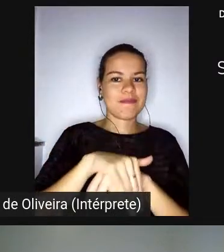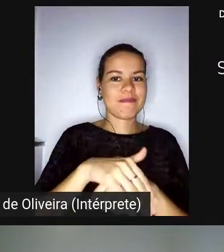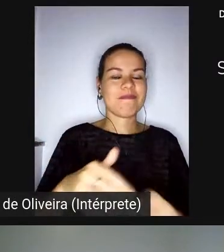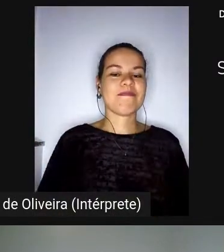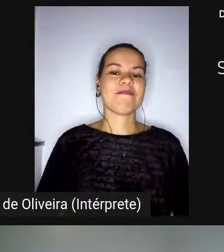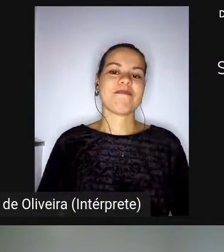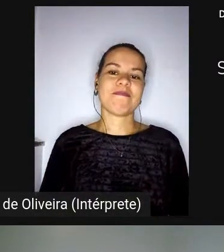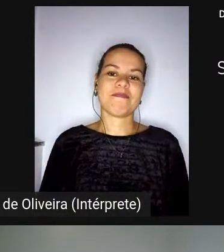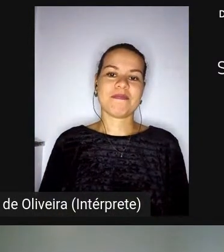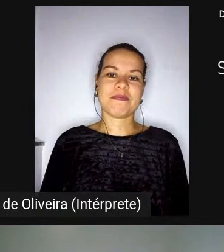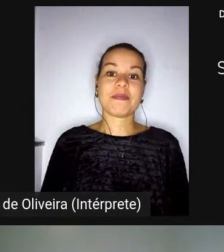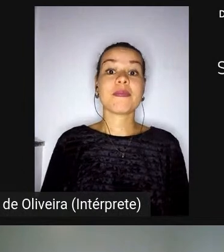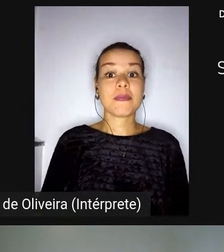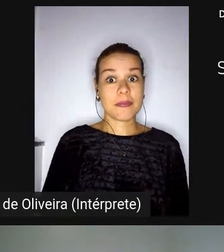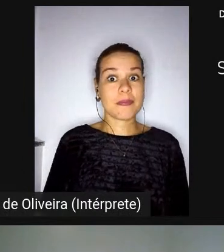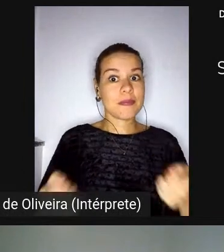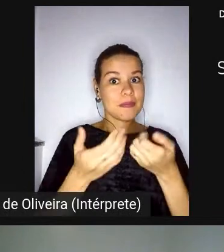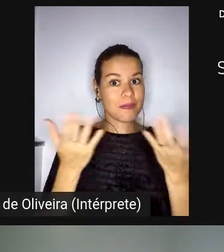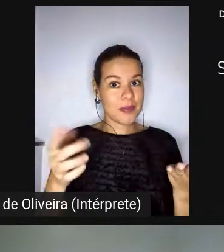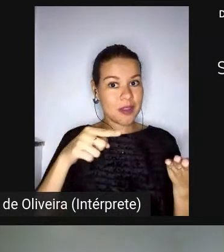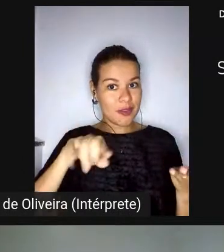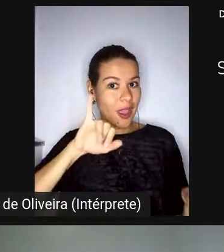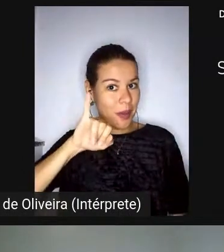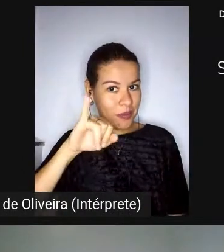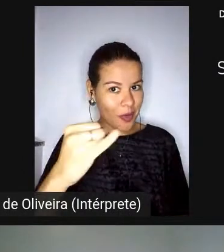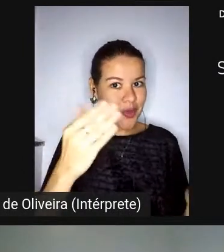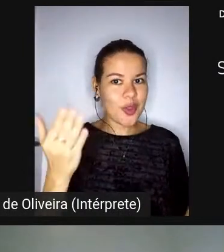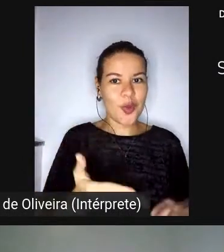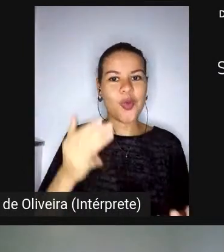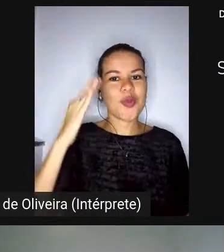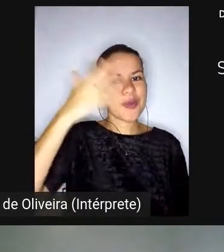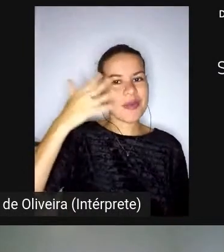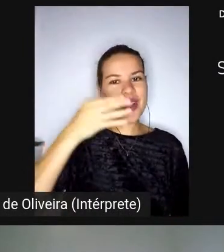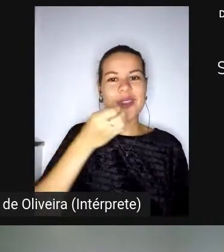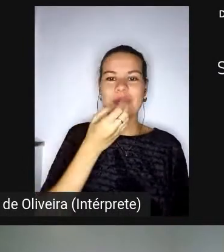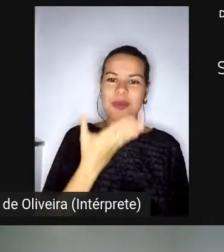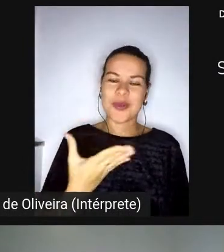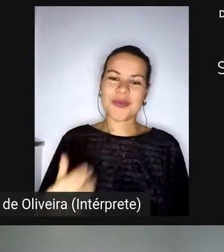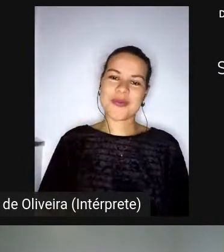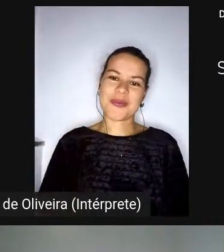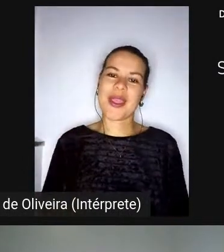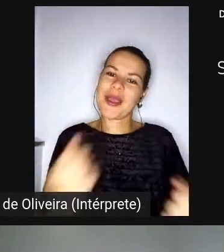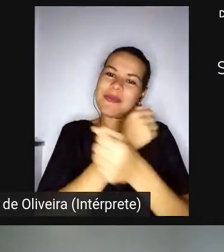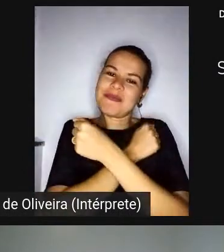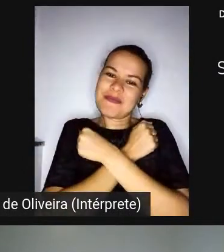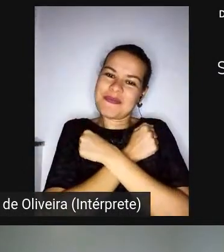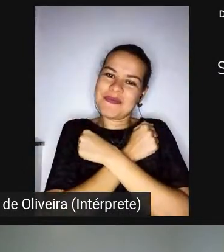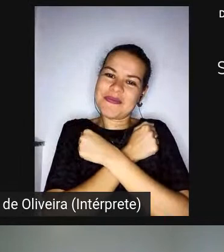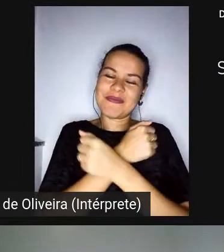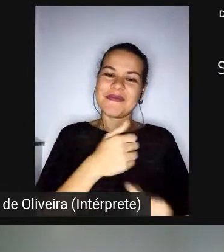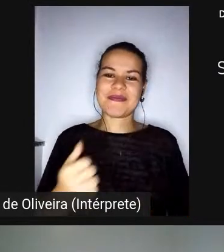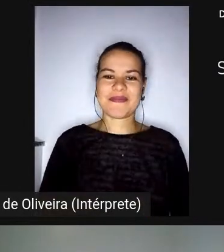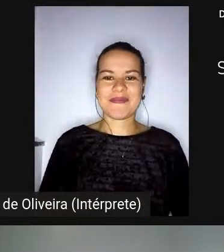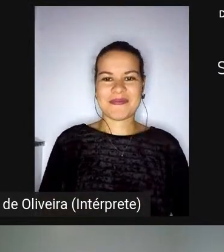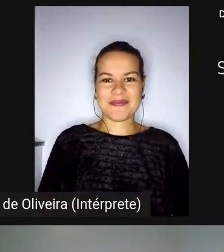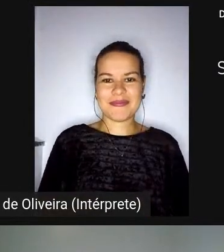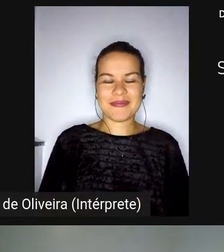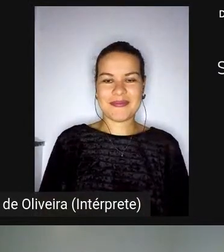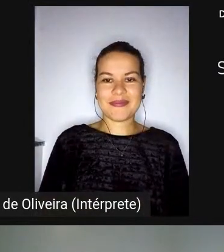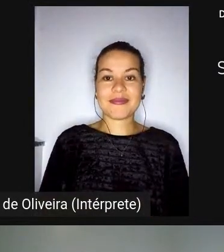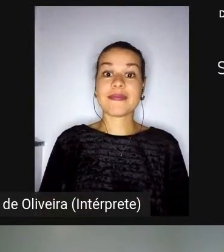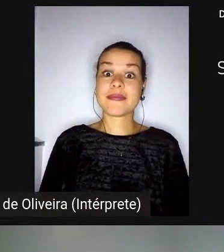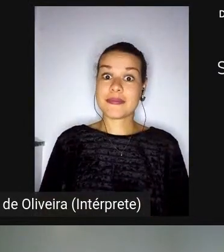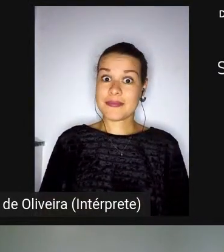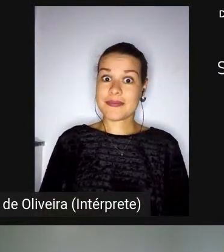evento nos dias de hoje e amanhã por favor obrigado João Marcelo e falando em pesquisa agora eu